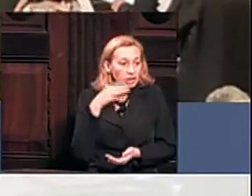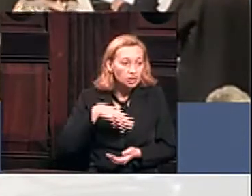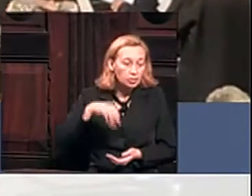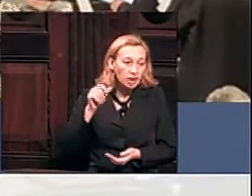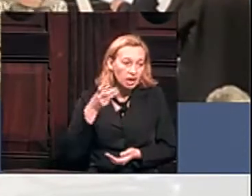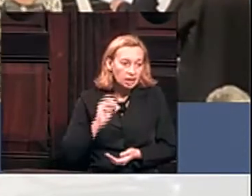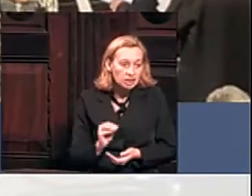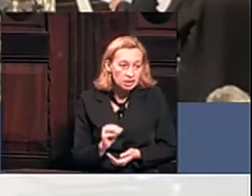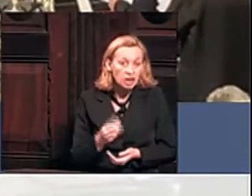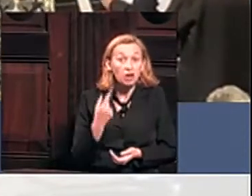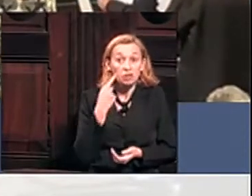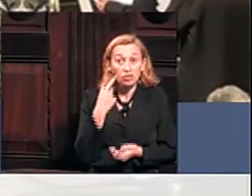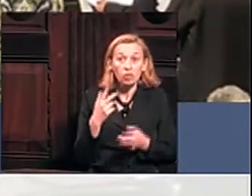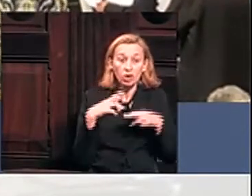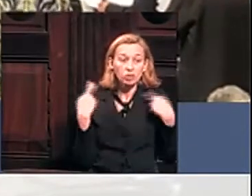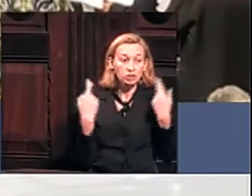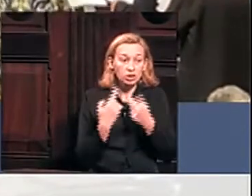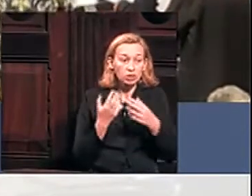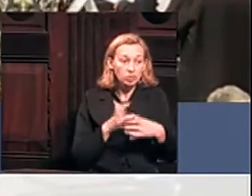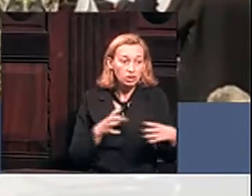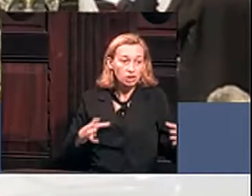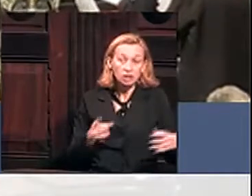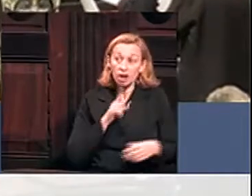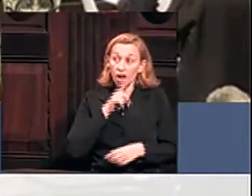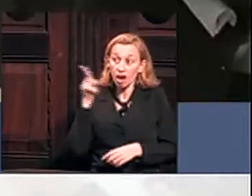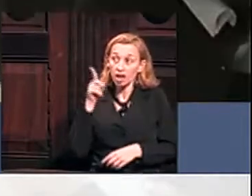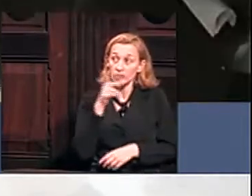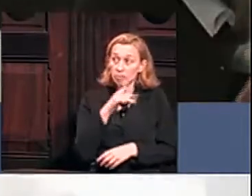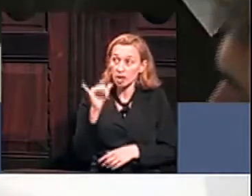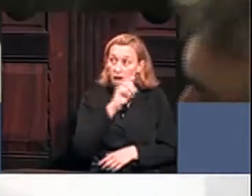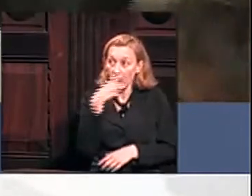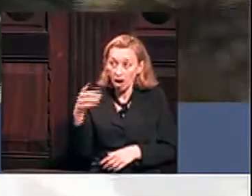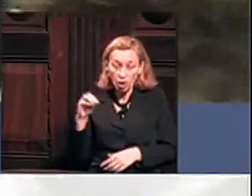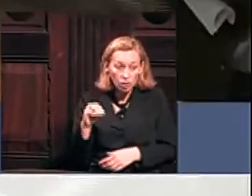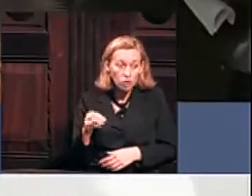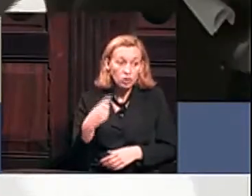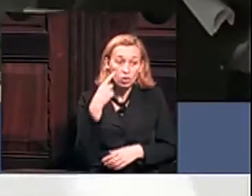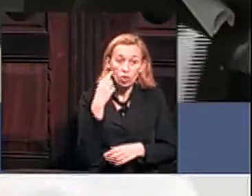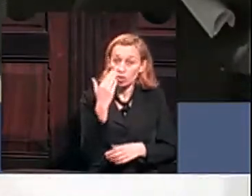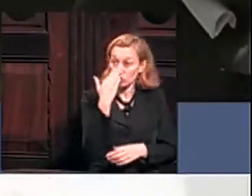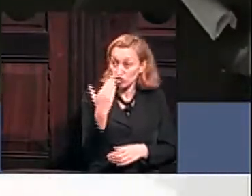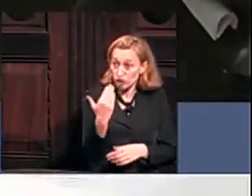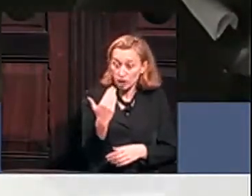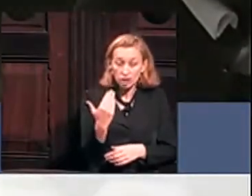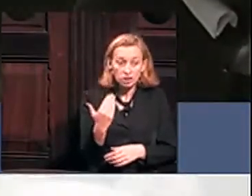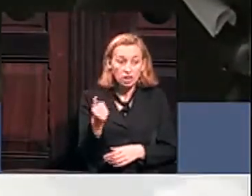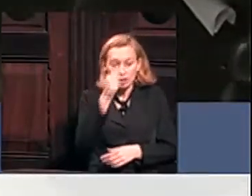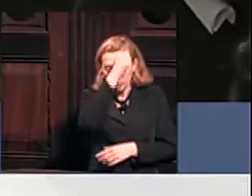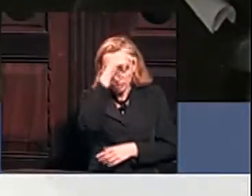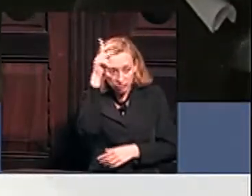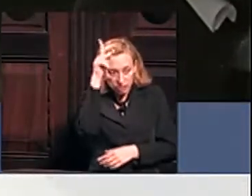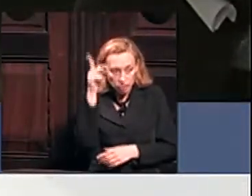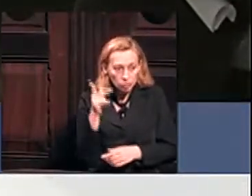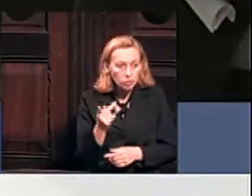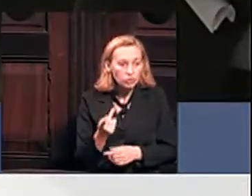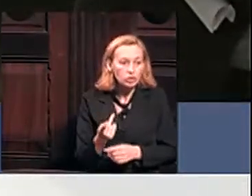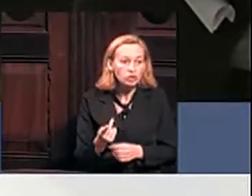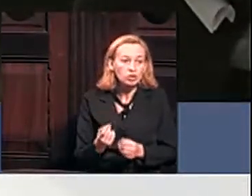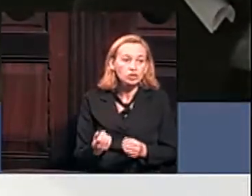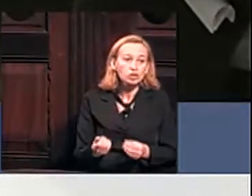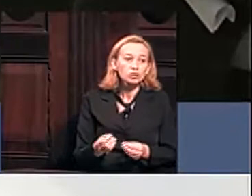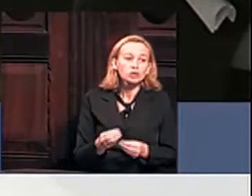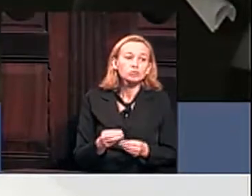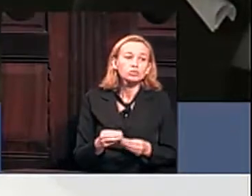uma grande audiência pública lá no Pião, onde colocou frente a frente as prefeituras envolvidas